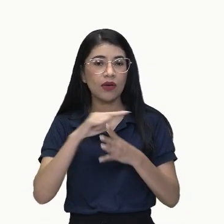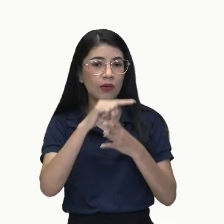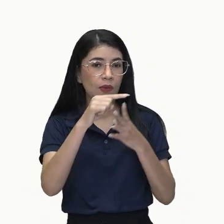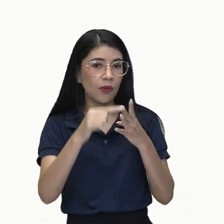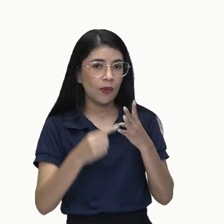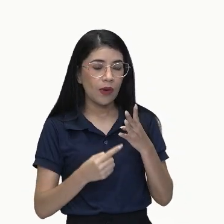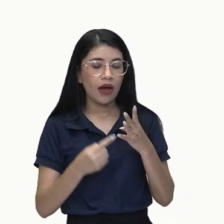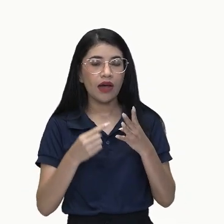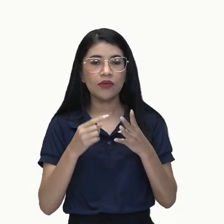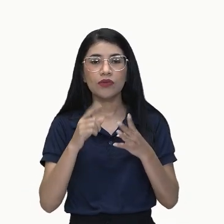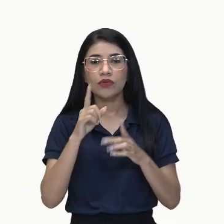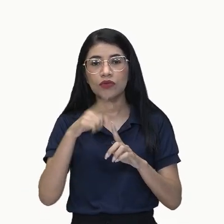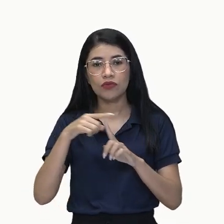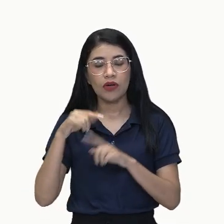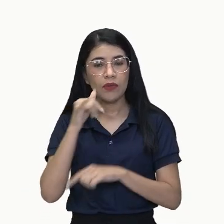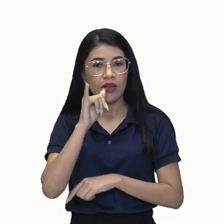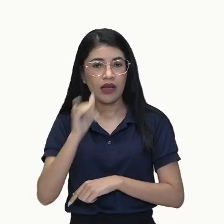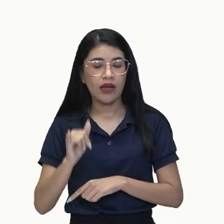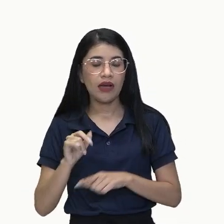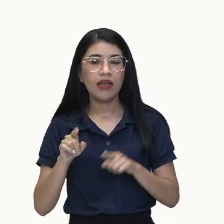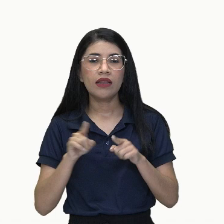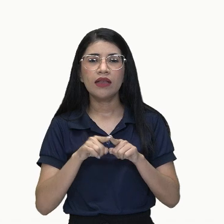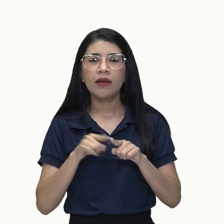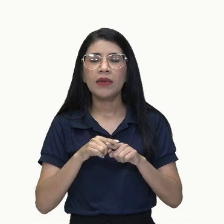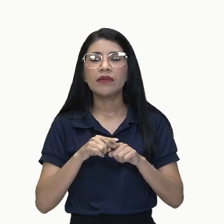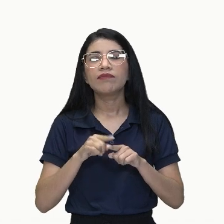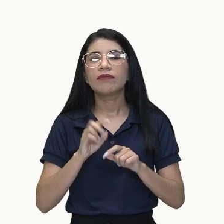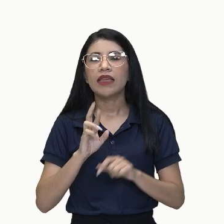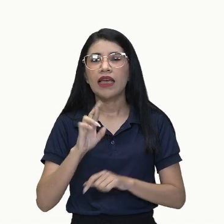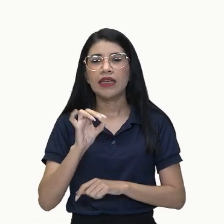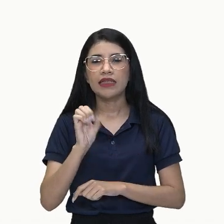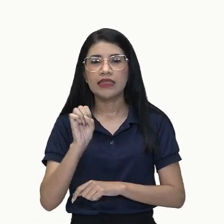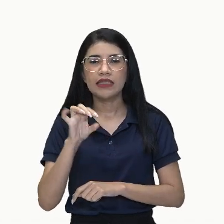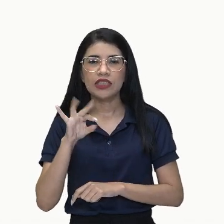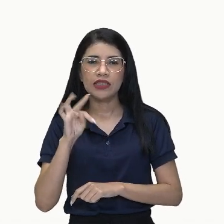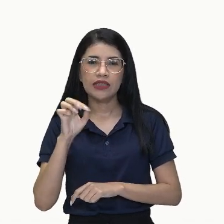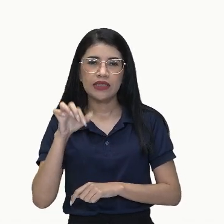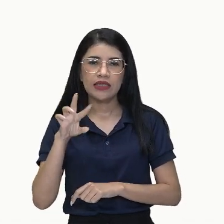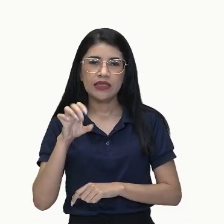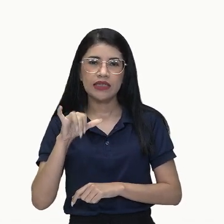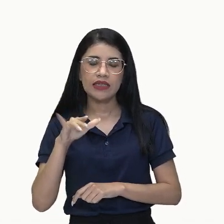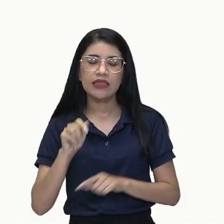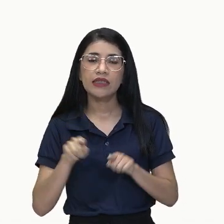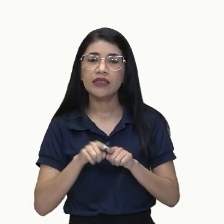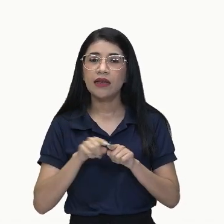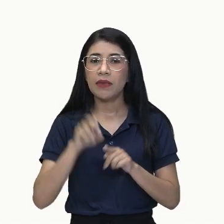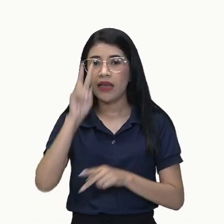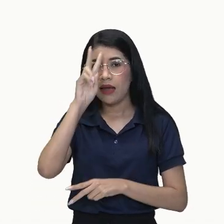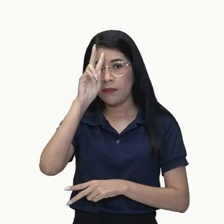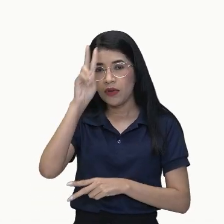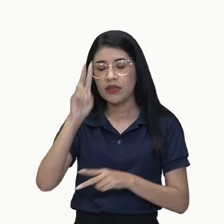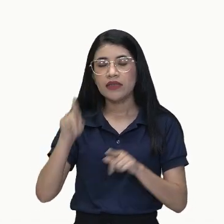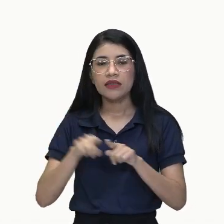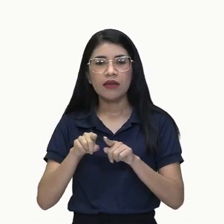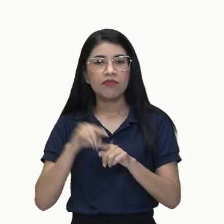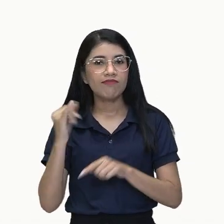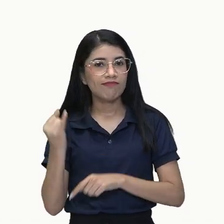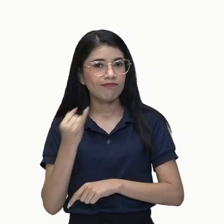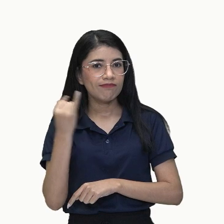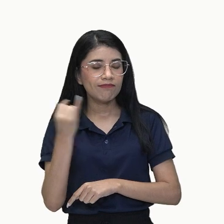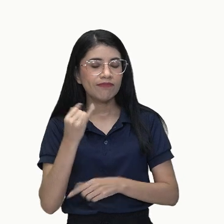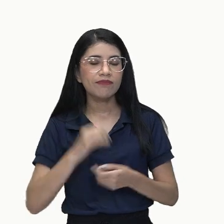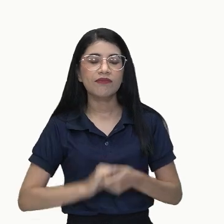grandezas elétricas, temos a resistência, tenho a potência, que ela é muito importante.